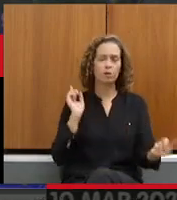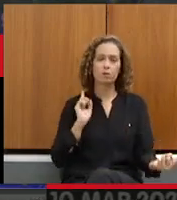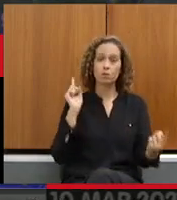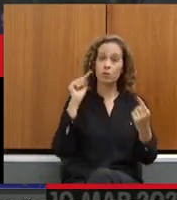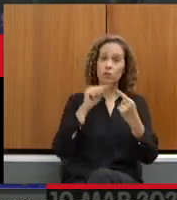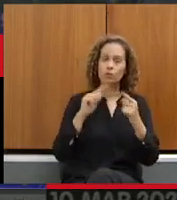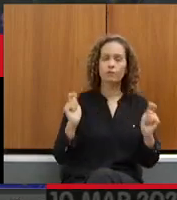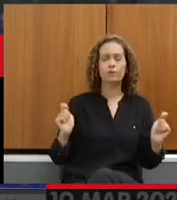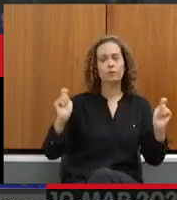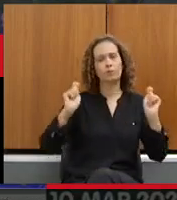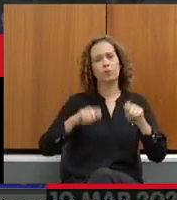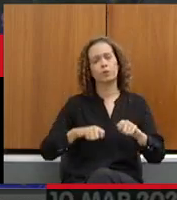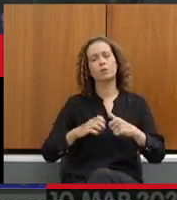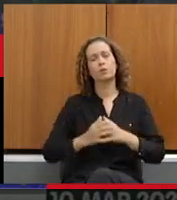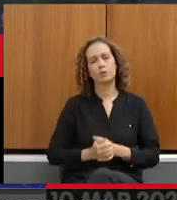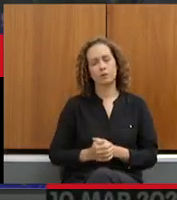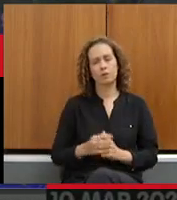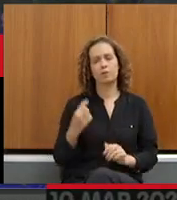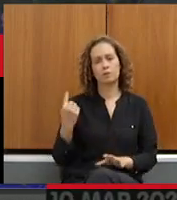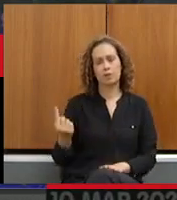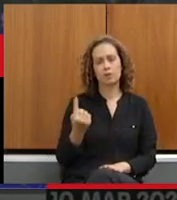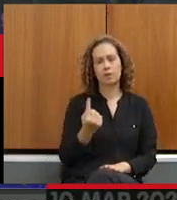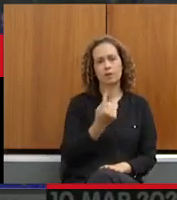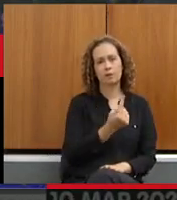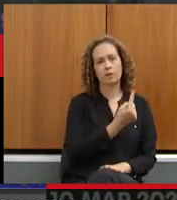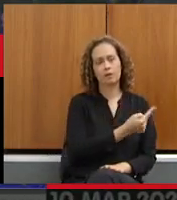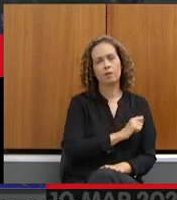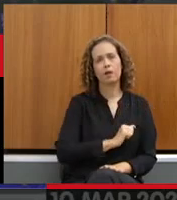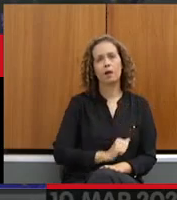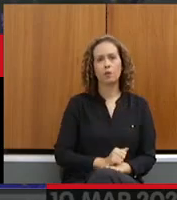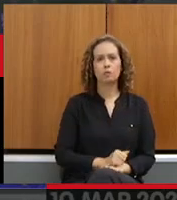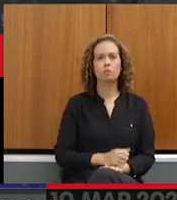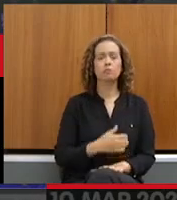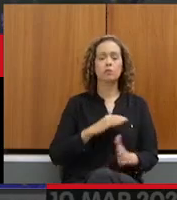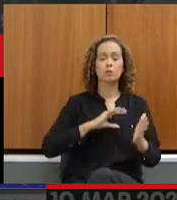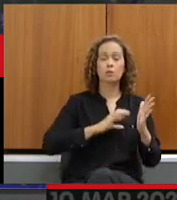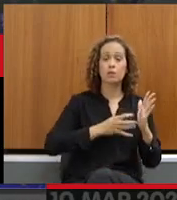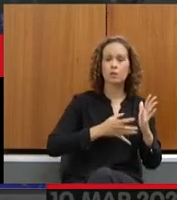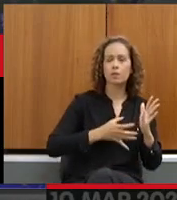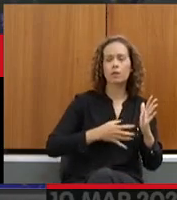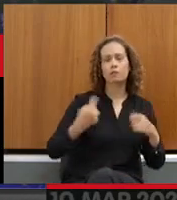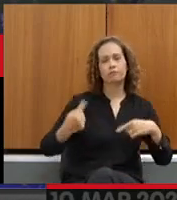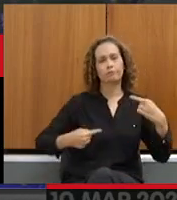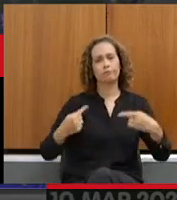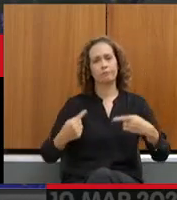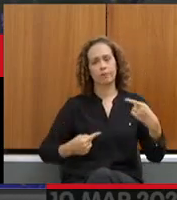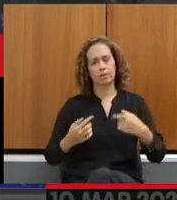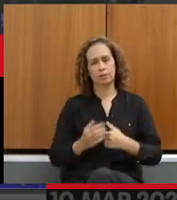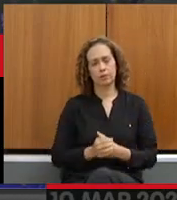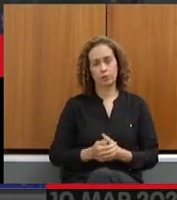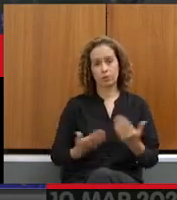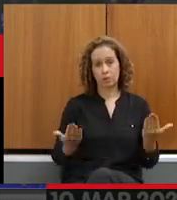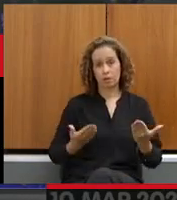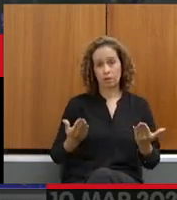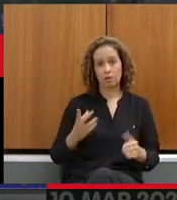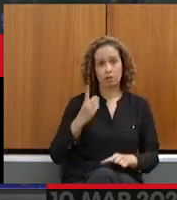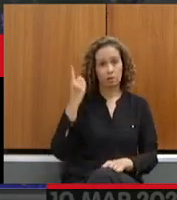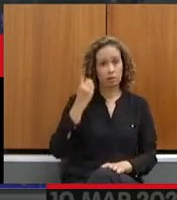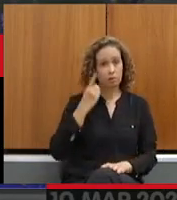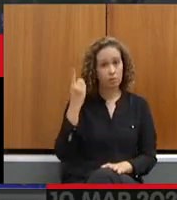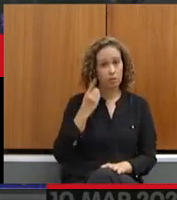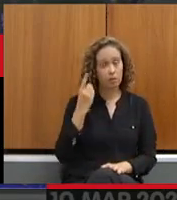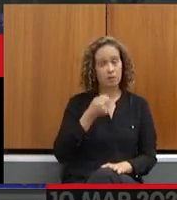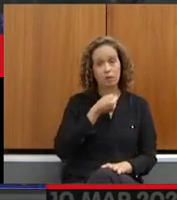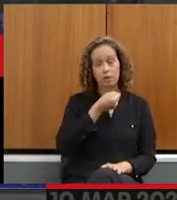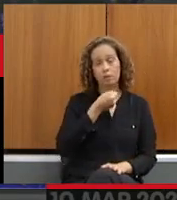solicitação que faço dentro do possível a cada um das parlamentares e dos parlamentares com a palavra Deputado